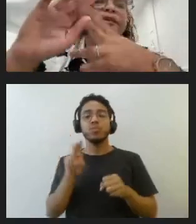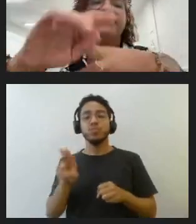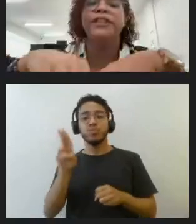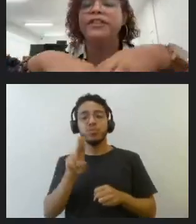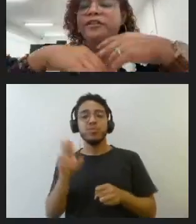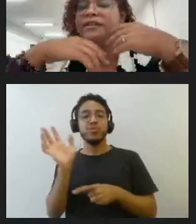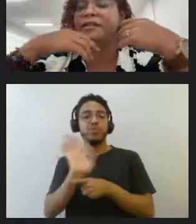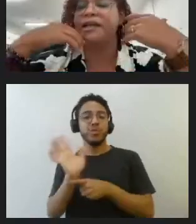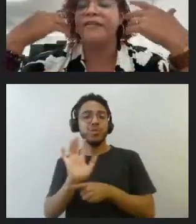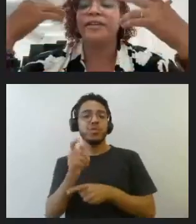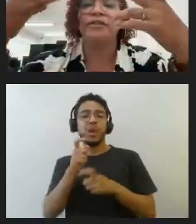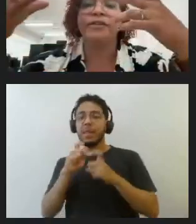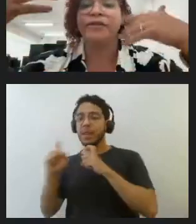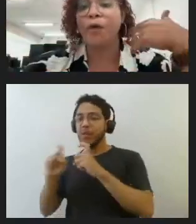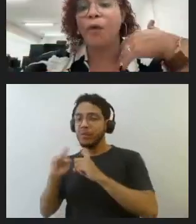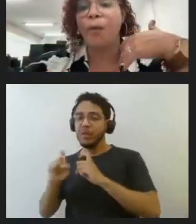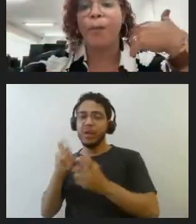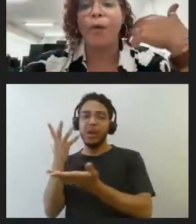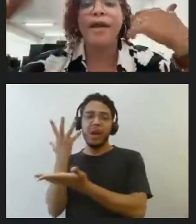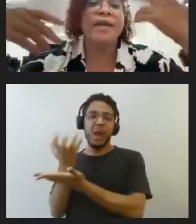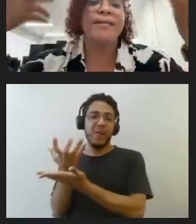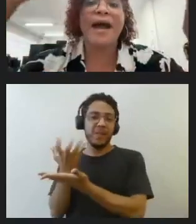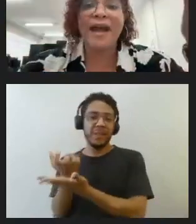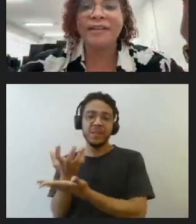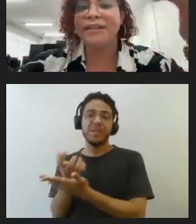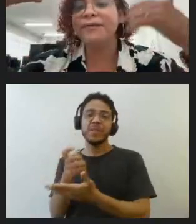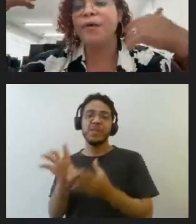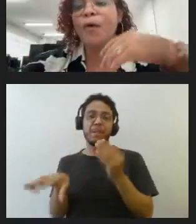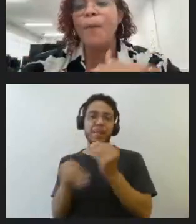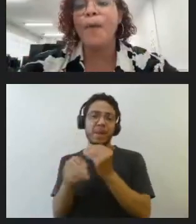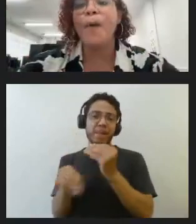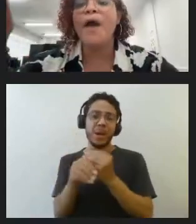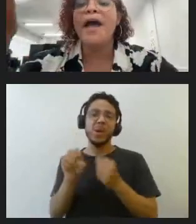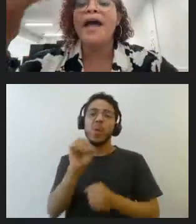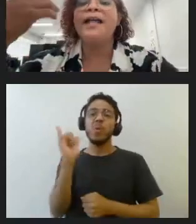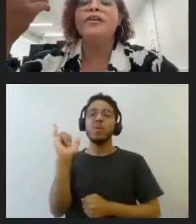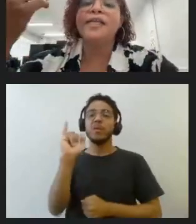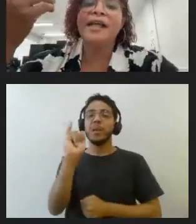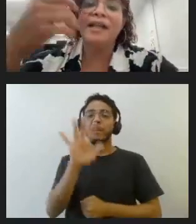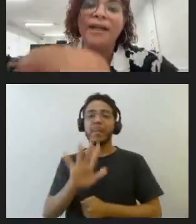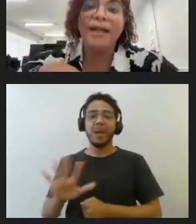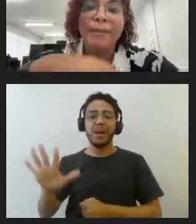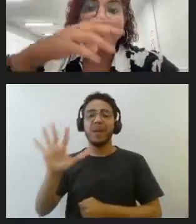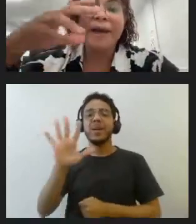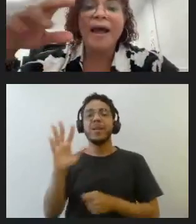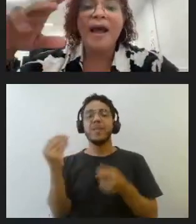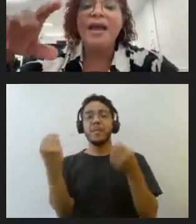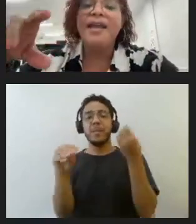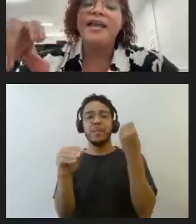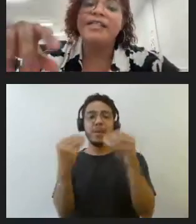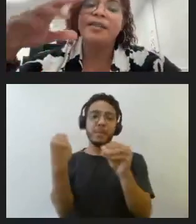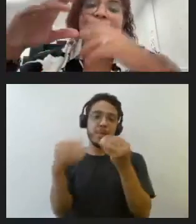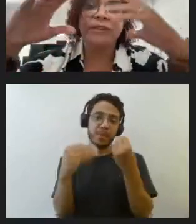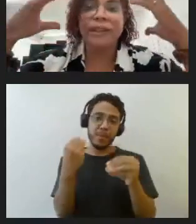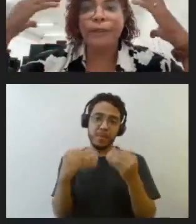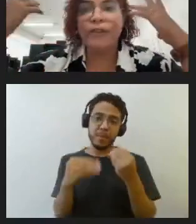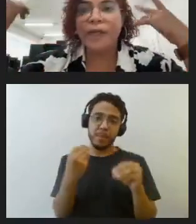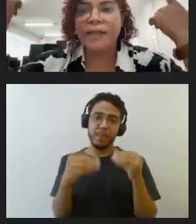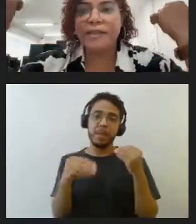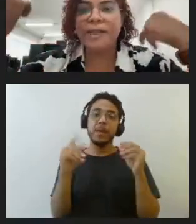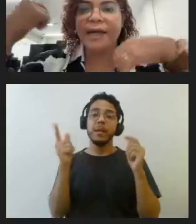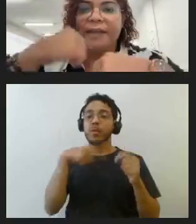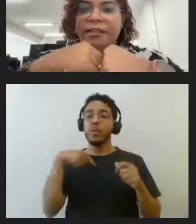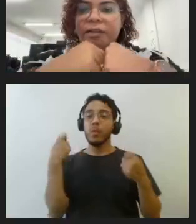vídeos, entrevistas, as gravações que vão compor, imagens que vão compor a nossa galeria para que a gente possa